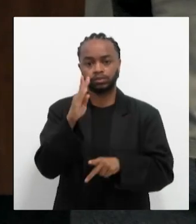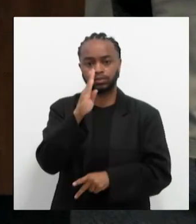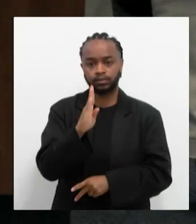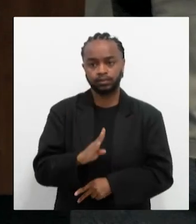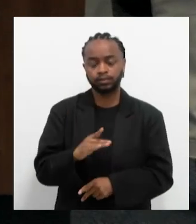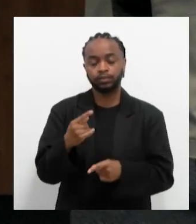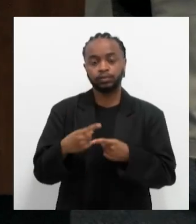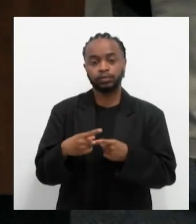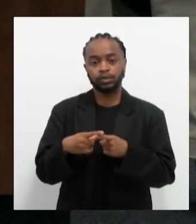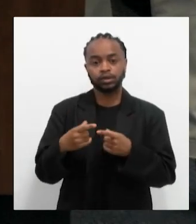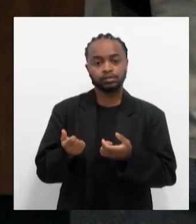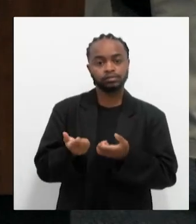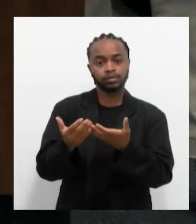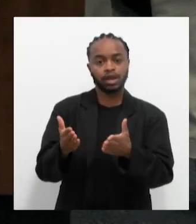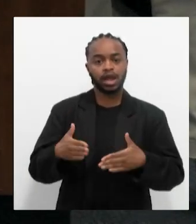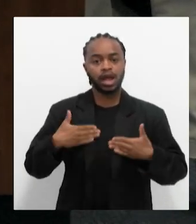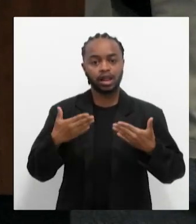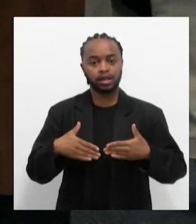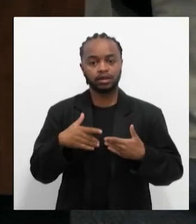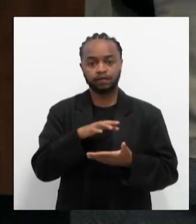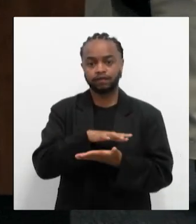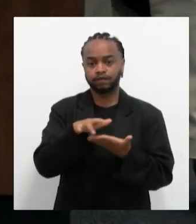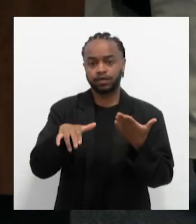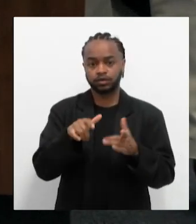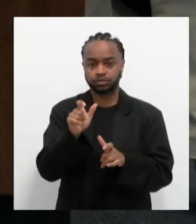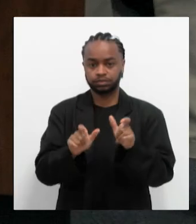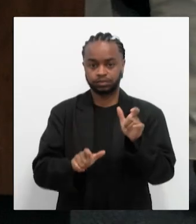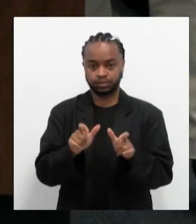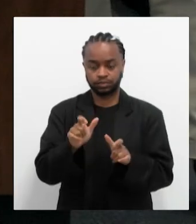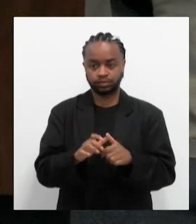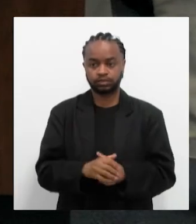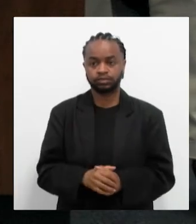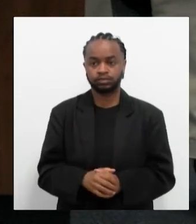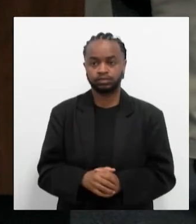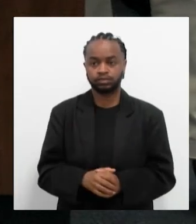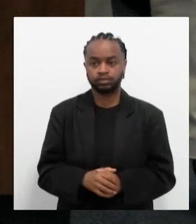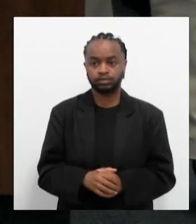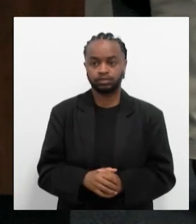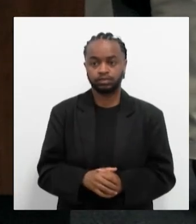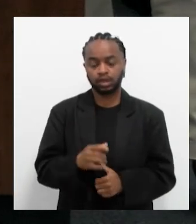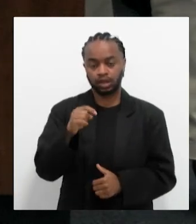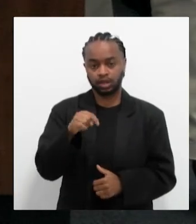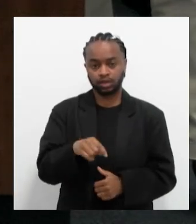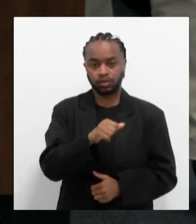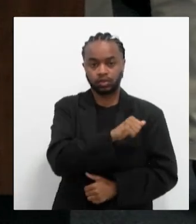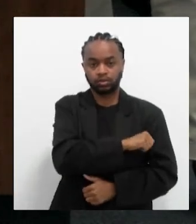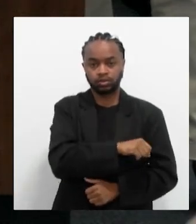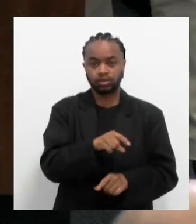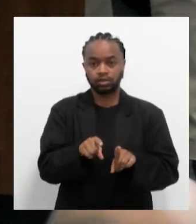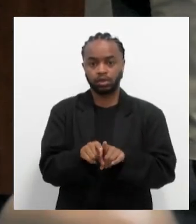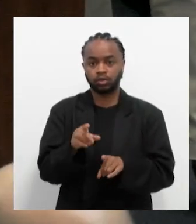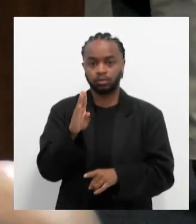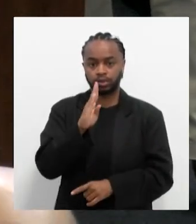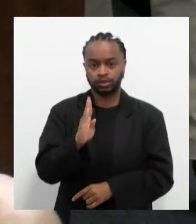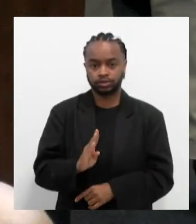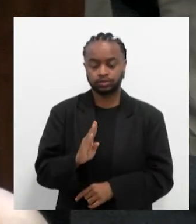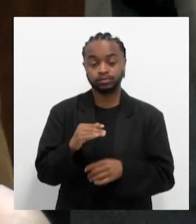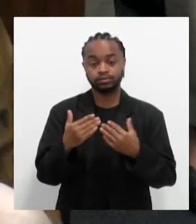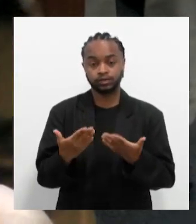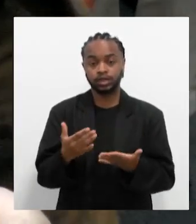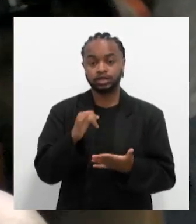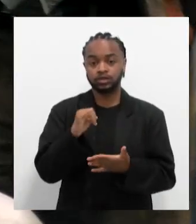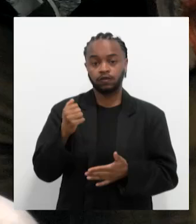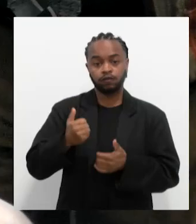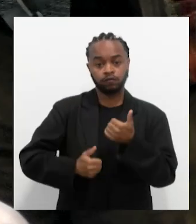porque faz a alegria de milhares de pessoas no Estado do Rio de Janeiro e no Brasil. Então, se o futebol